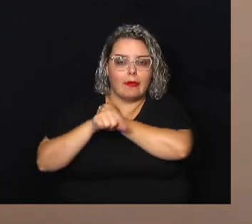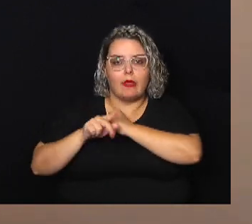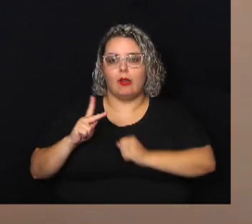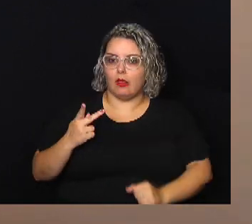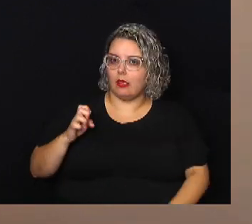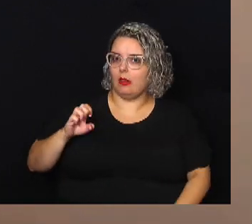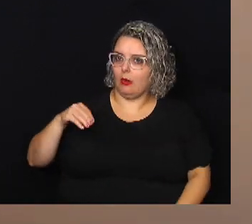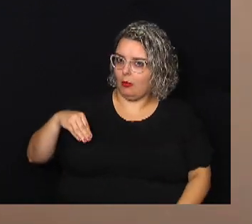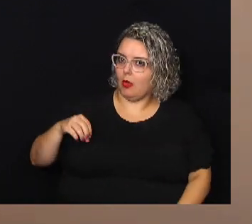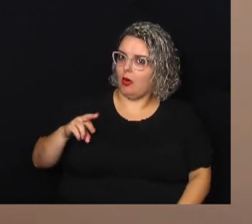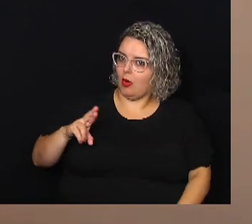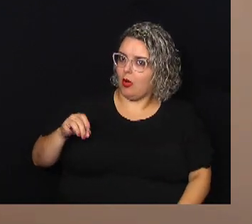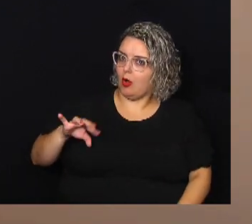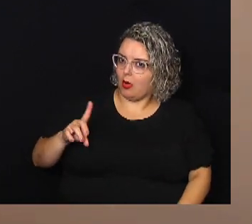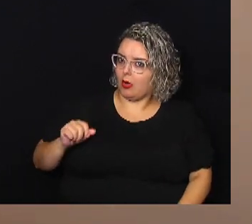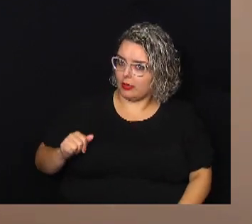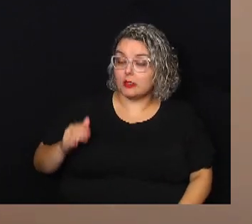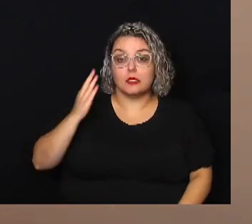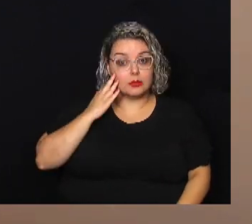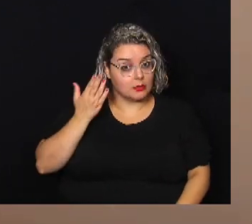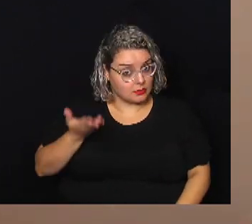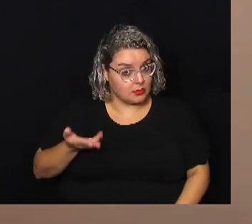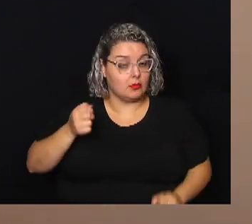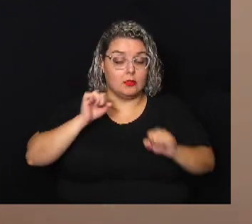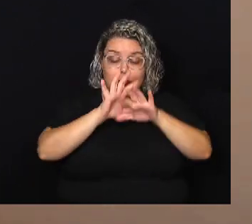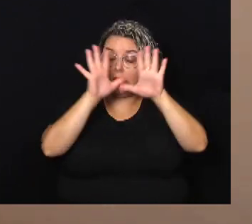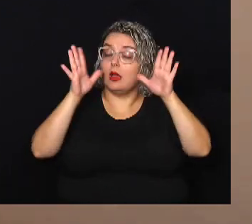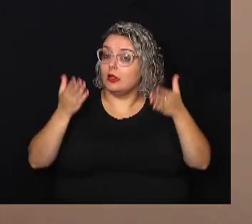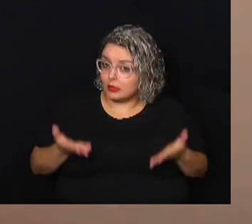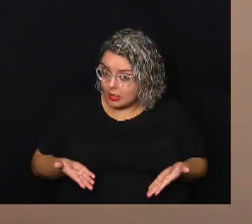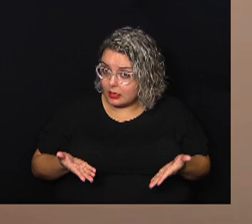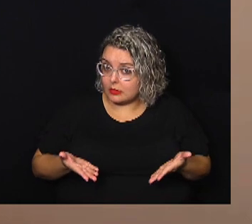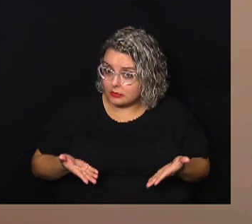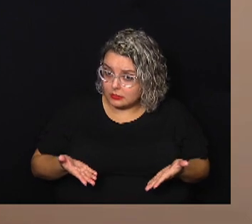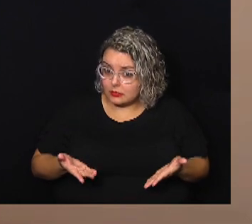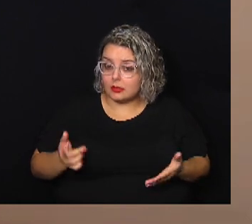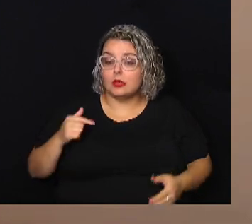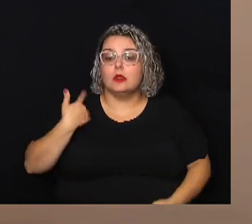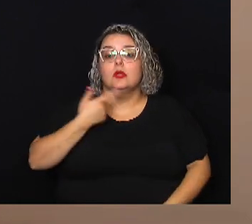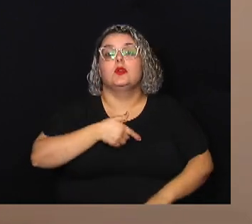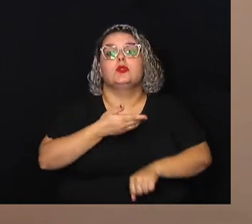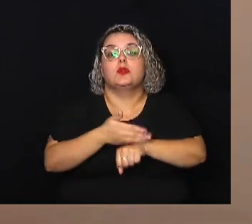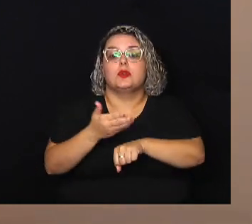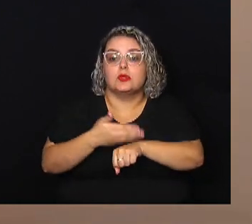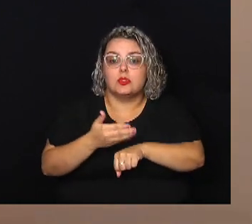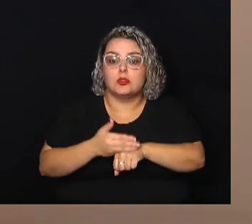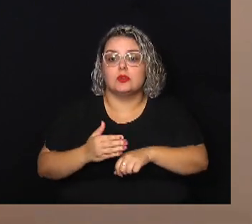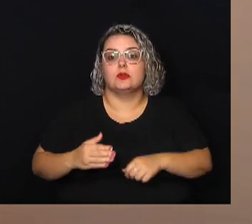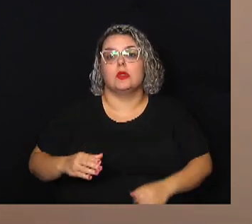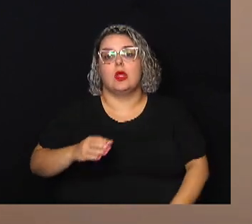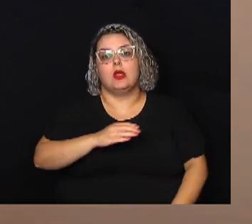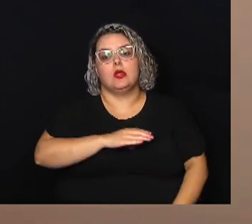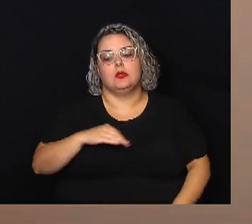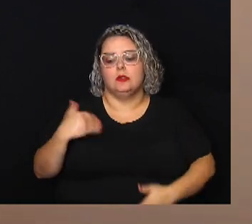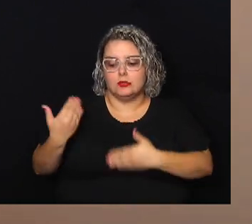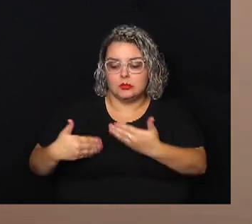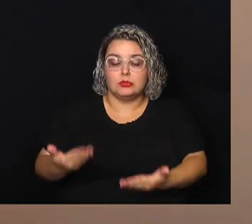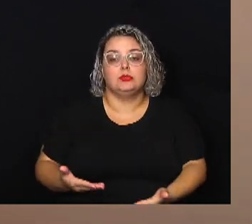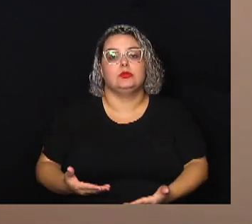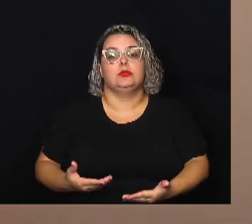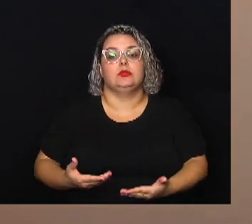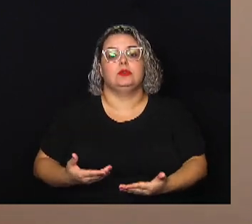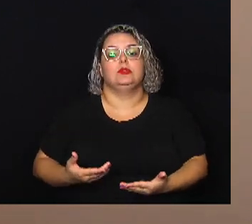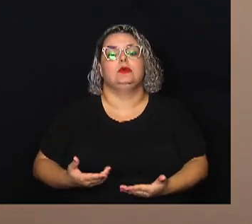ok? Entendam isso tem que ficar muito claro. Na nossa prática clínica diária, a gente cansa de